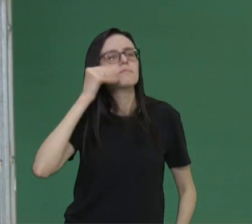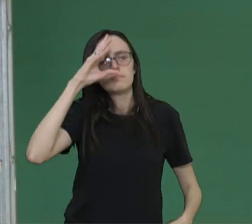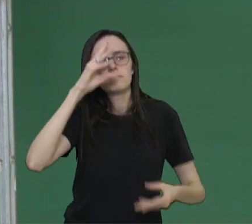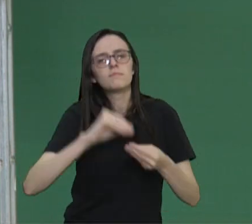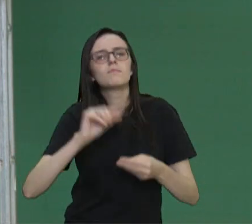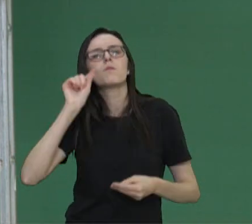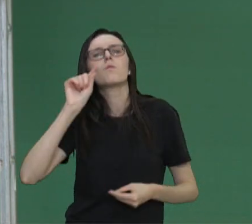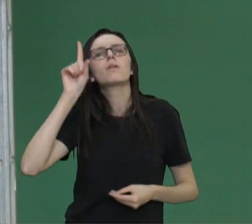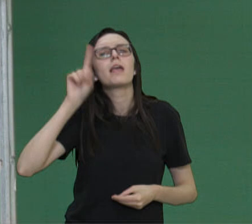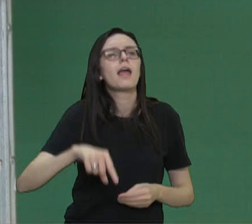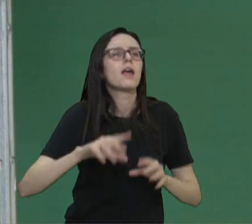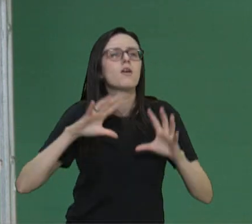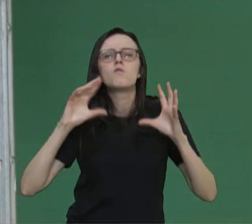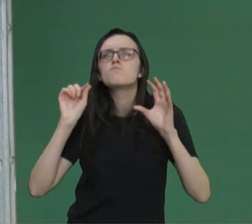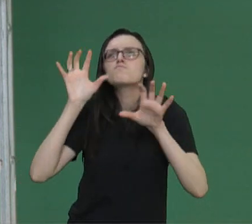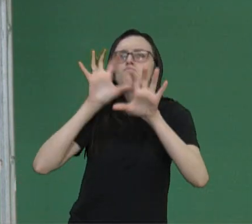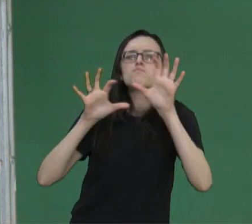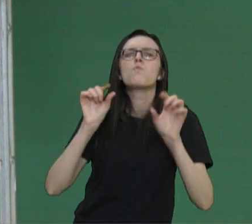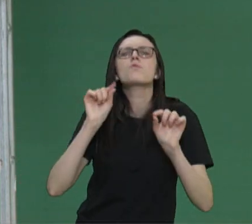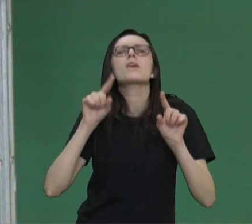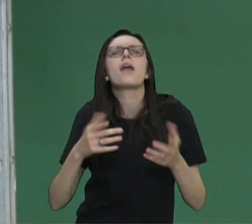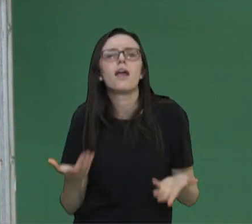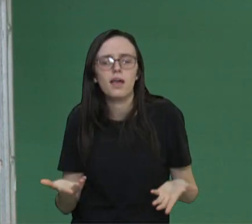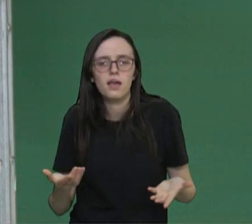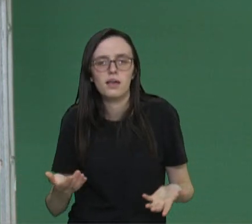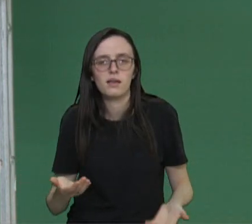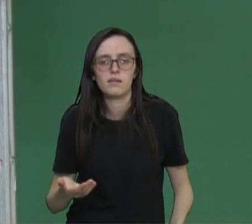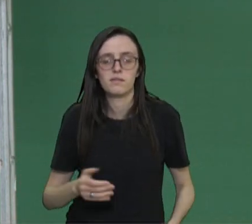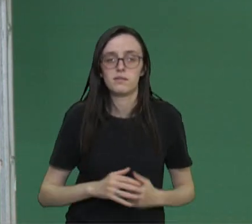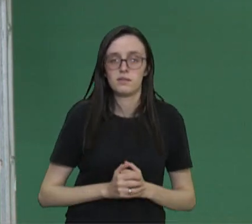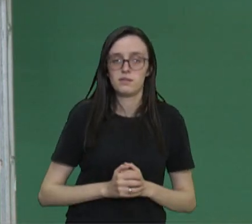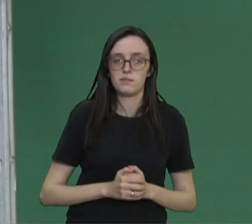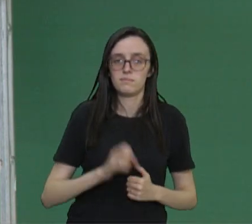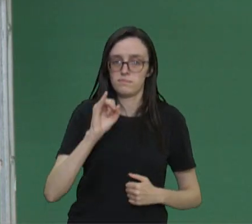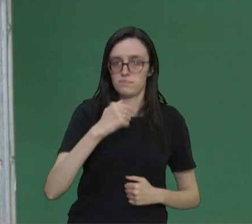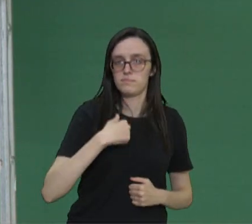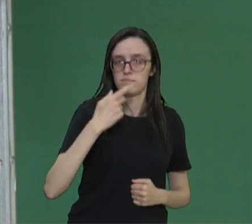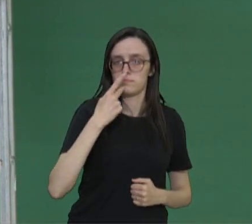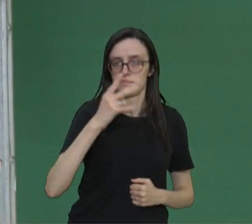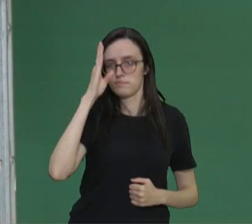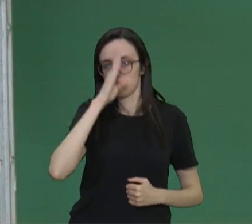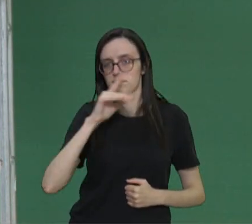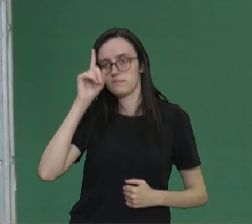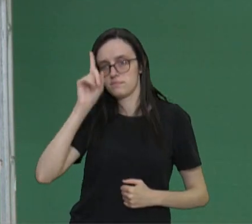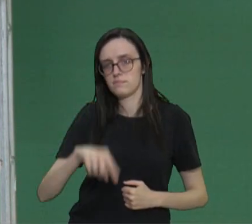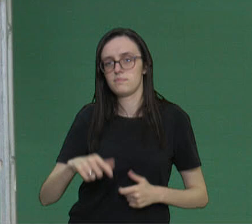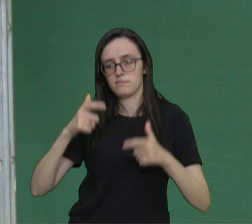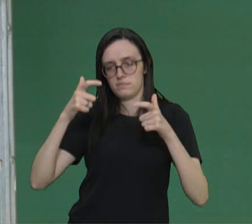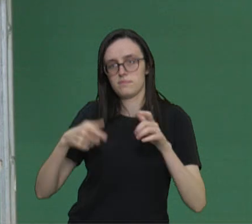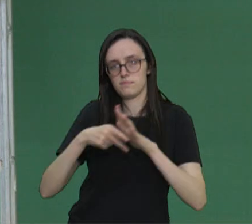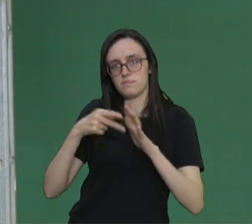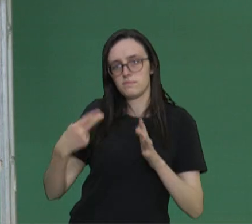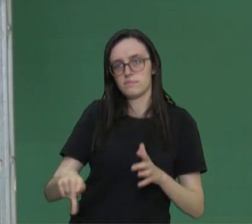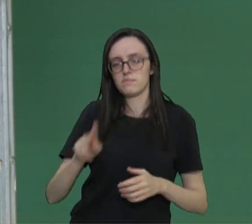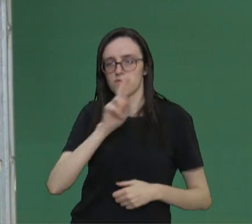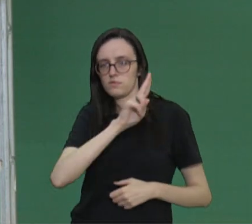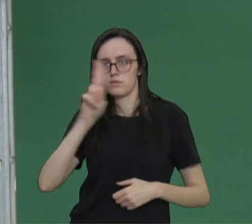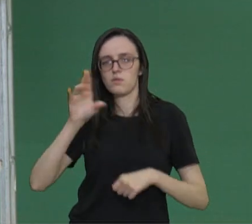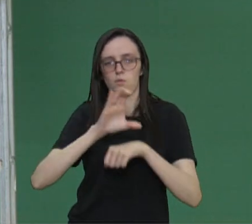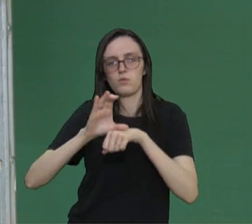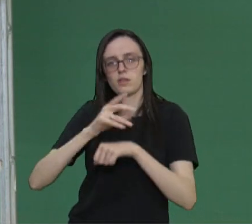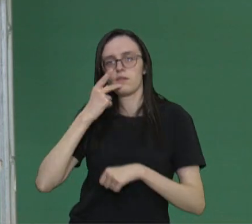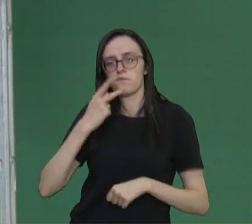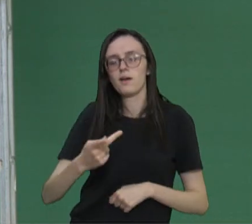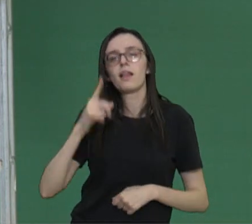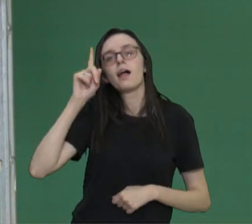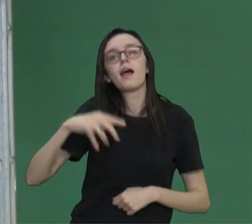que significa tudo isso. Quando eu falo que o Brasil, ele é uma república federativa do Brasil, né, como diz a Constituição,